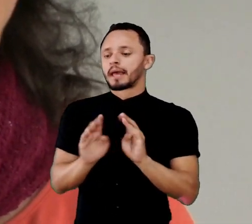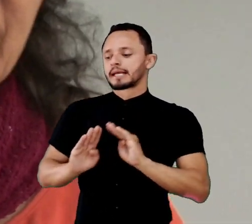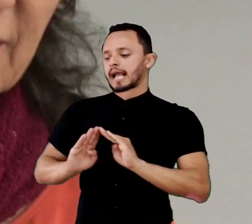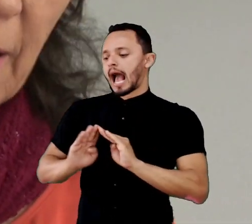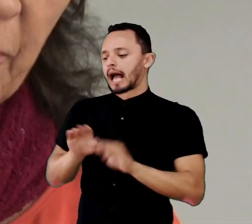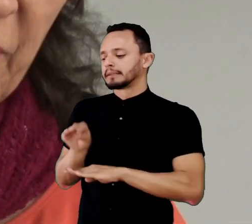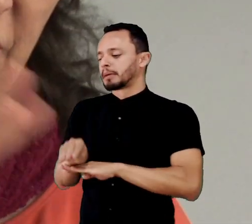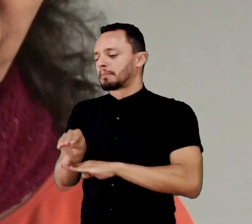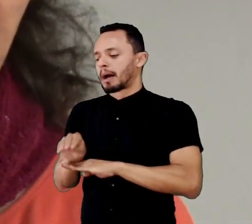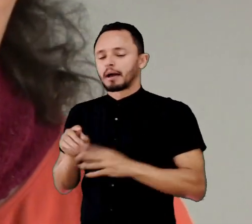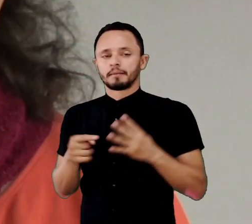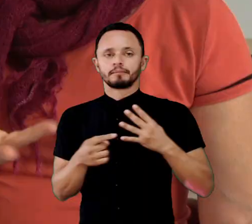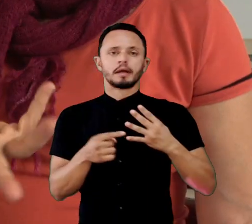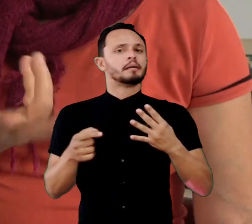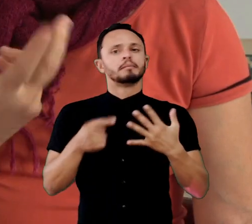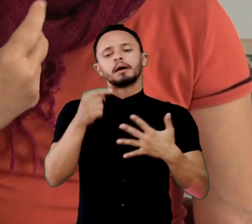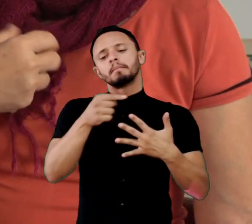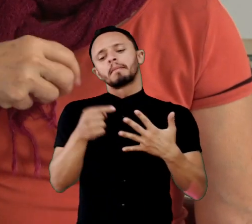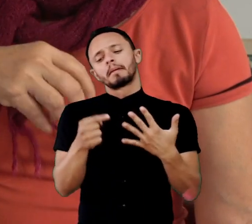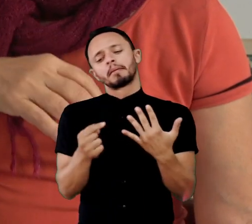da casa, enfim.